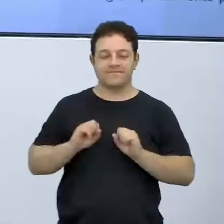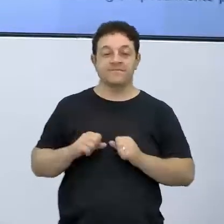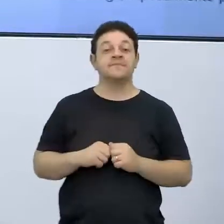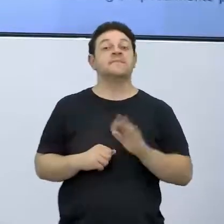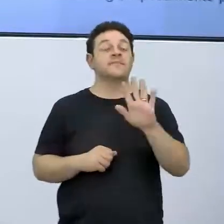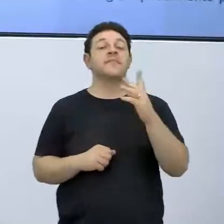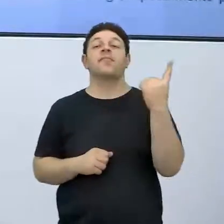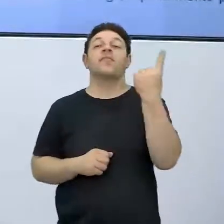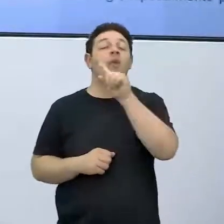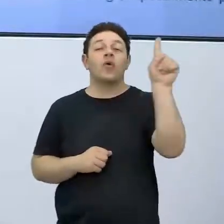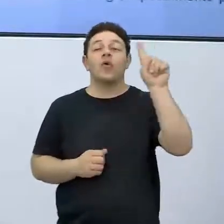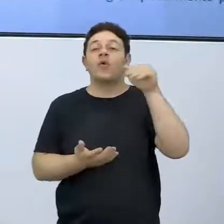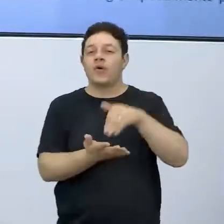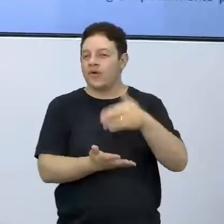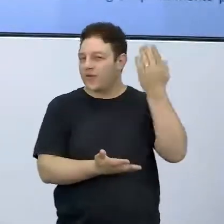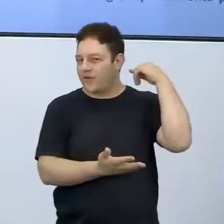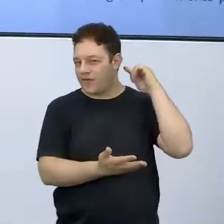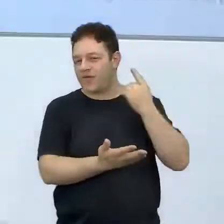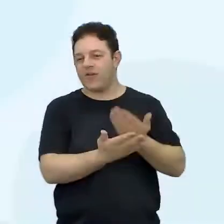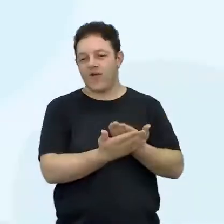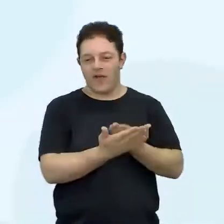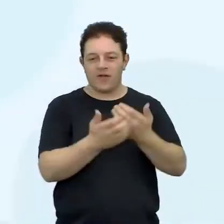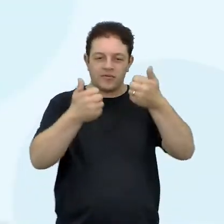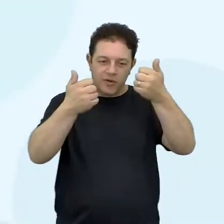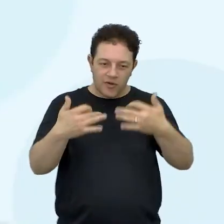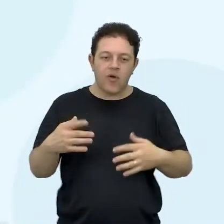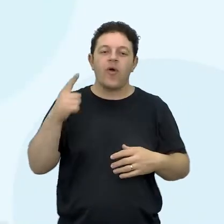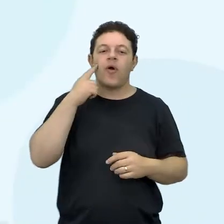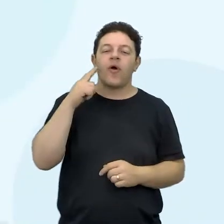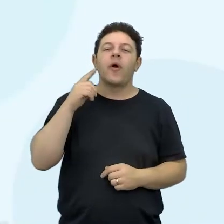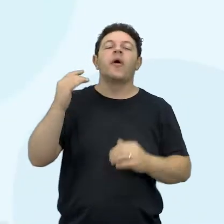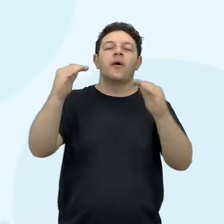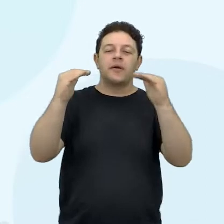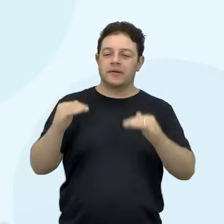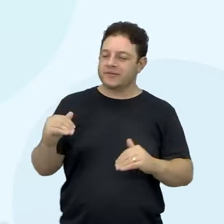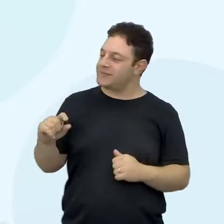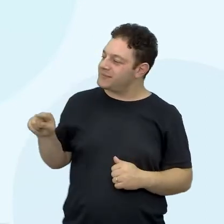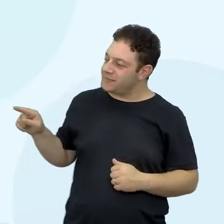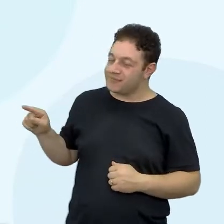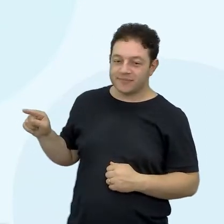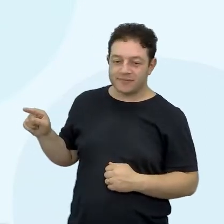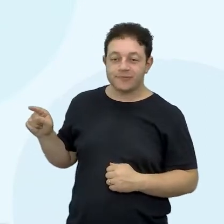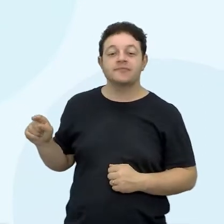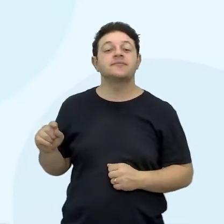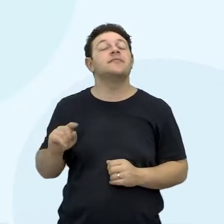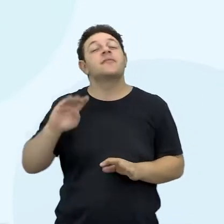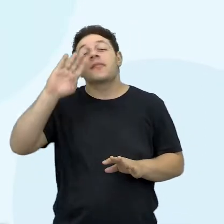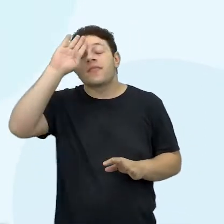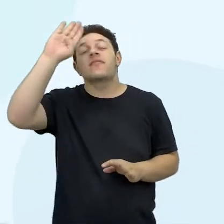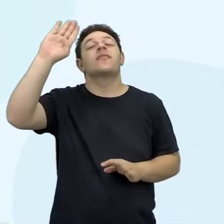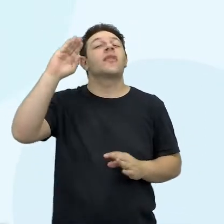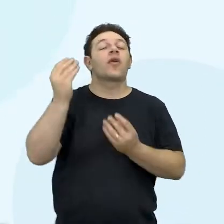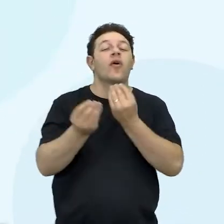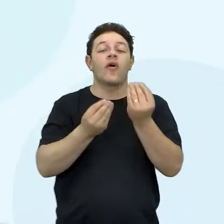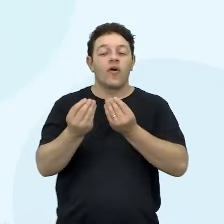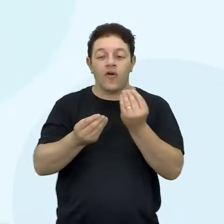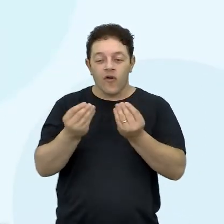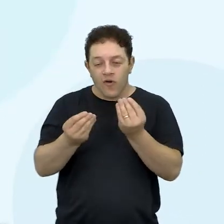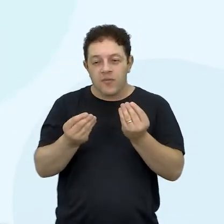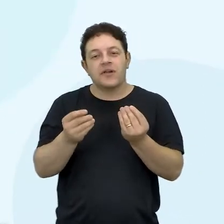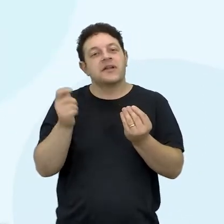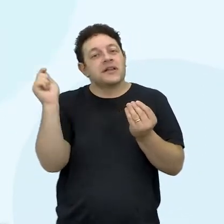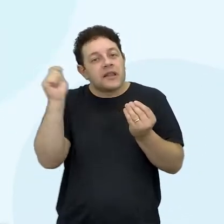Por último, na nossa aula, a gente abordou a respeito dos principais formas, as